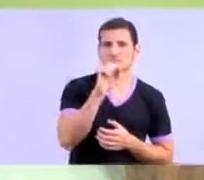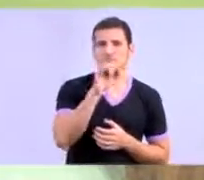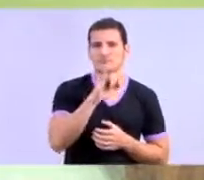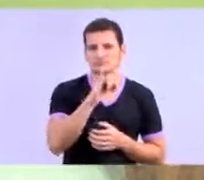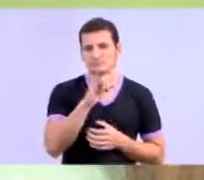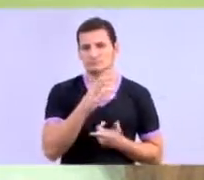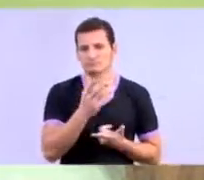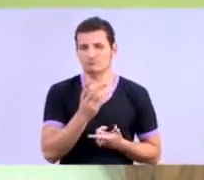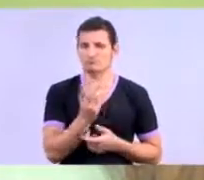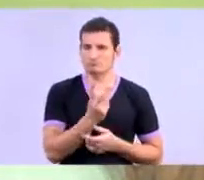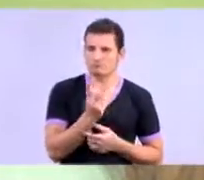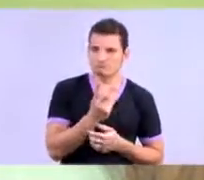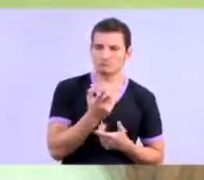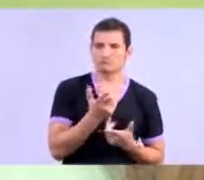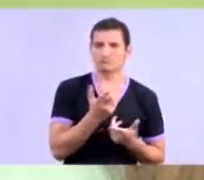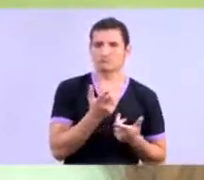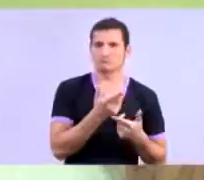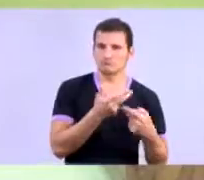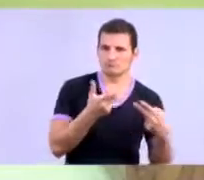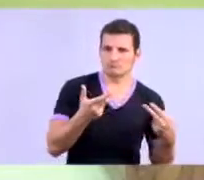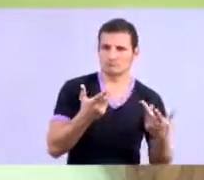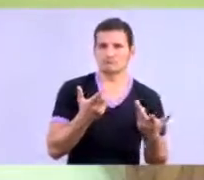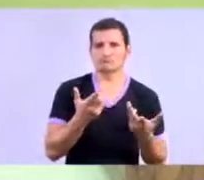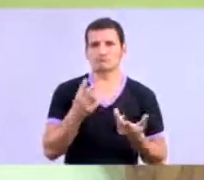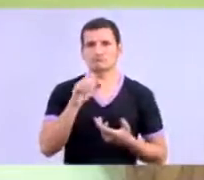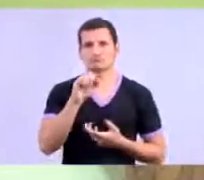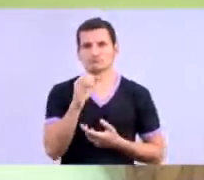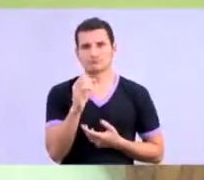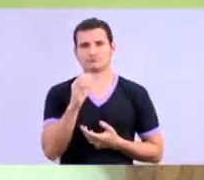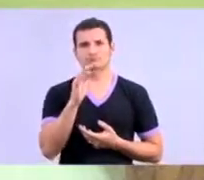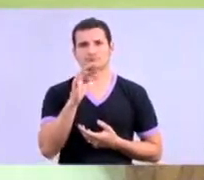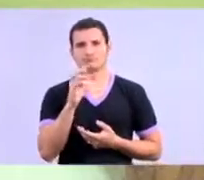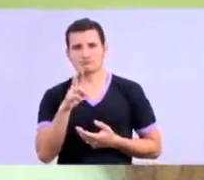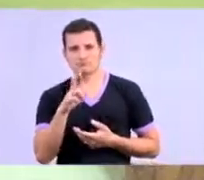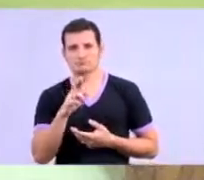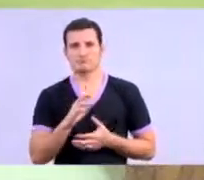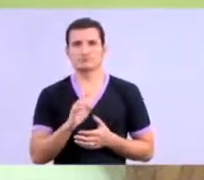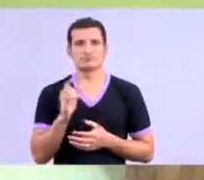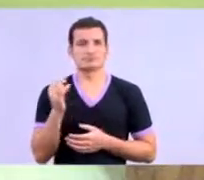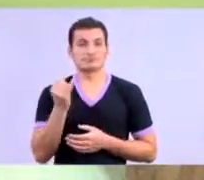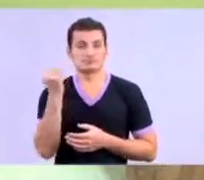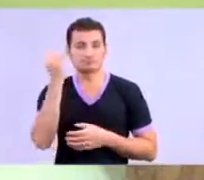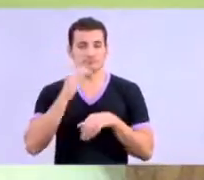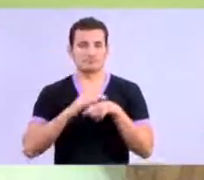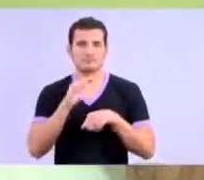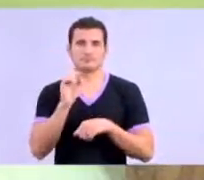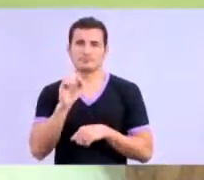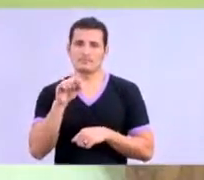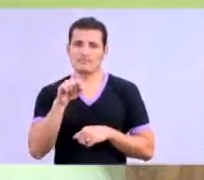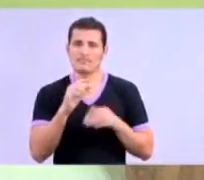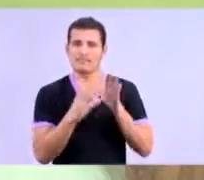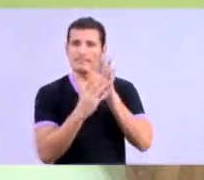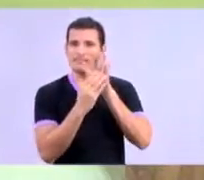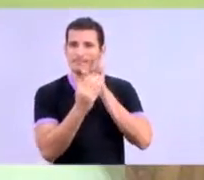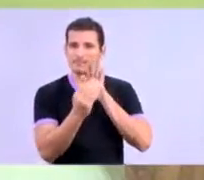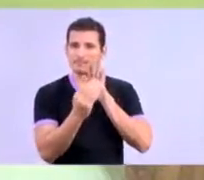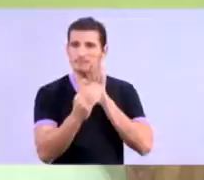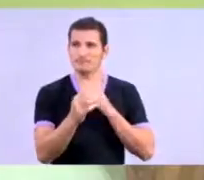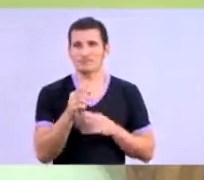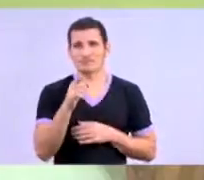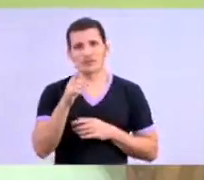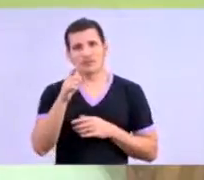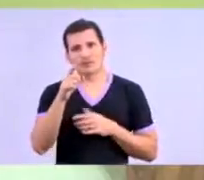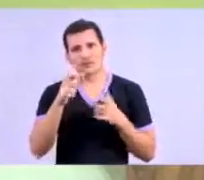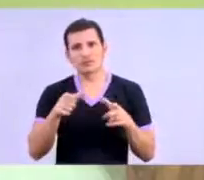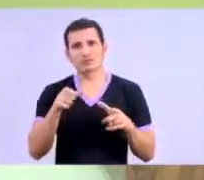dois casos, tanto de hardware como de software. Mas o mais importante que eu quero colocar para você é que esse modelo é onde você vai